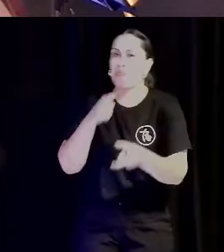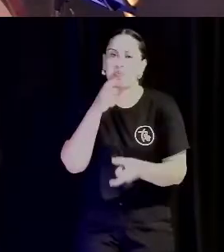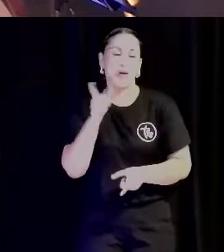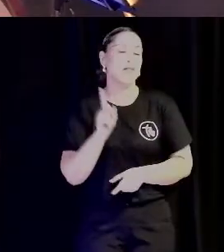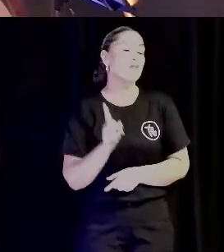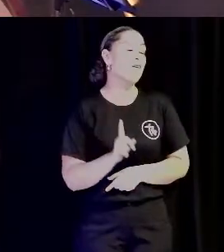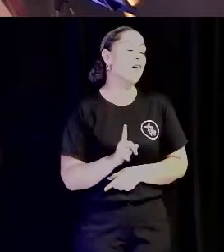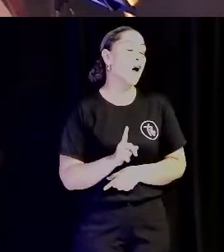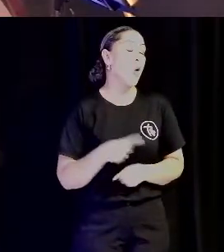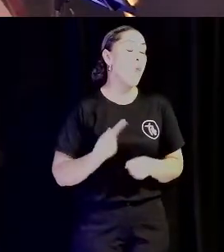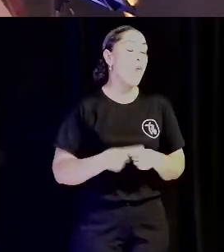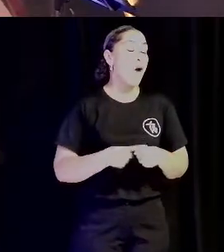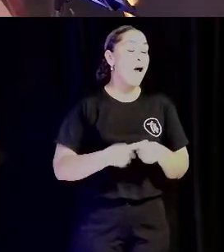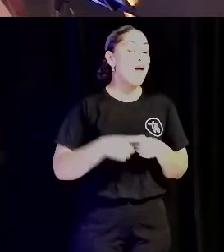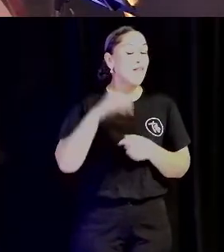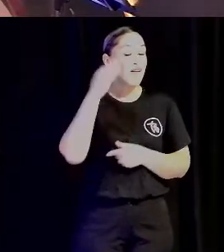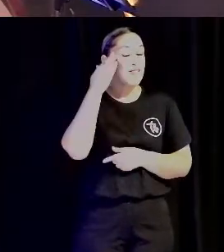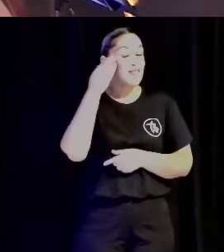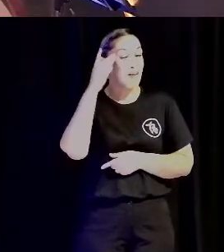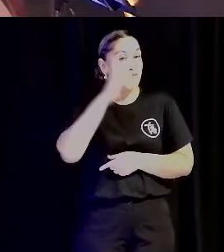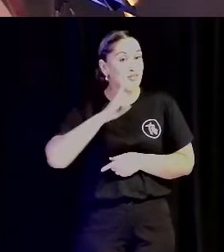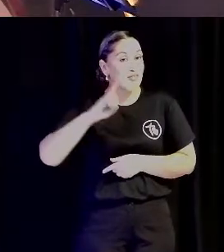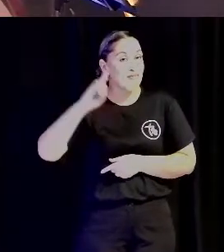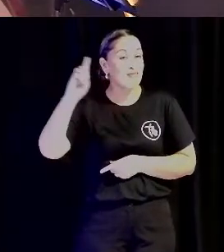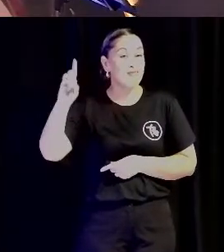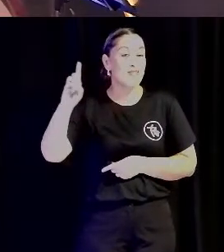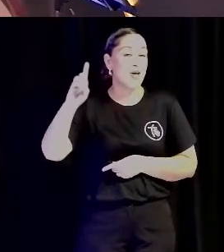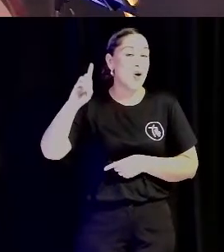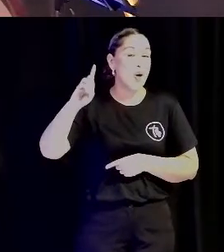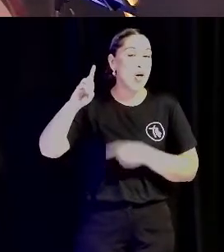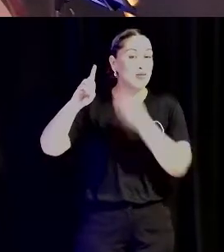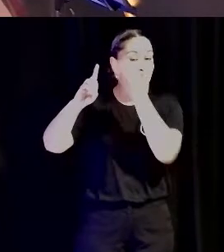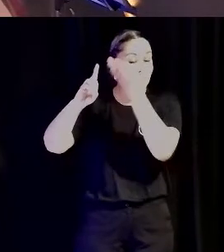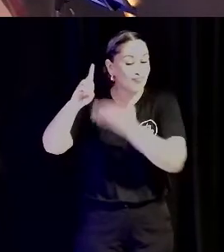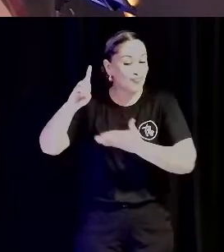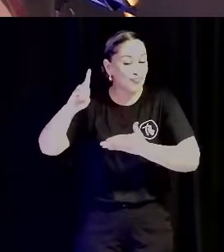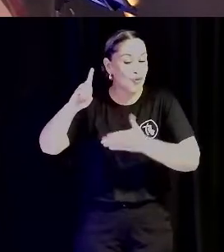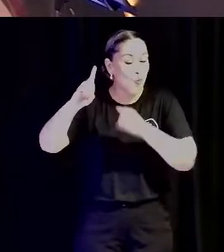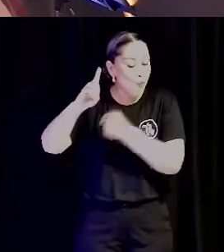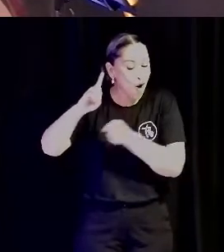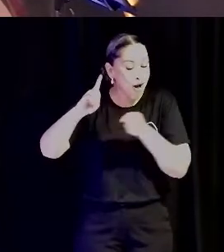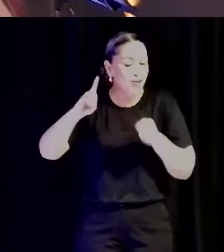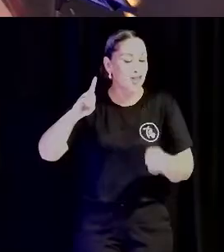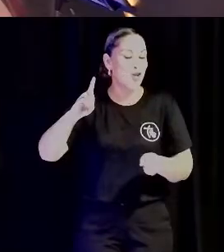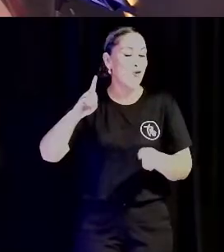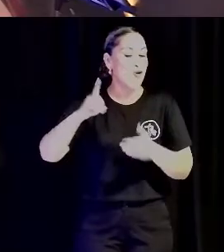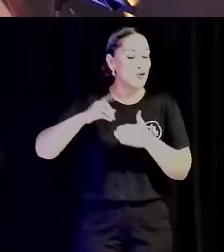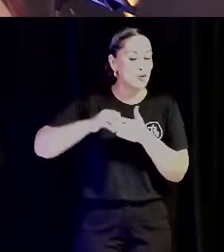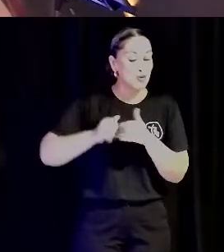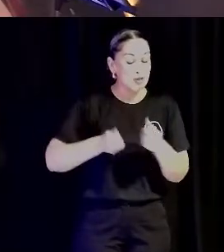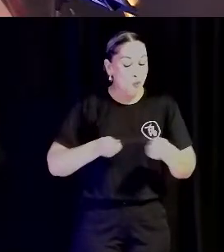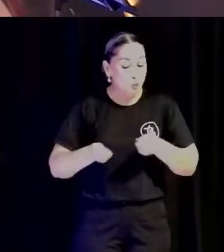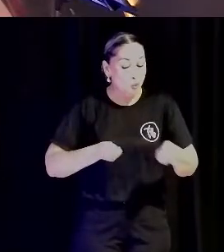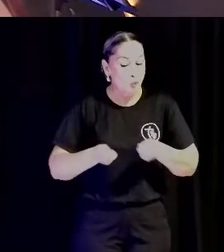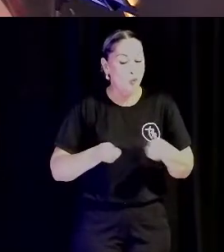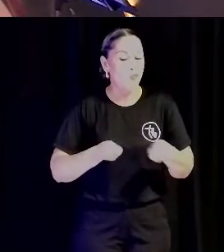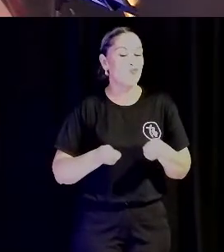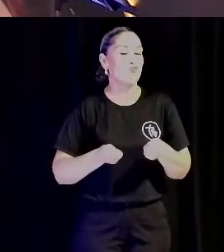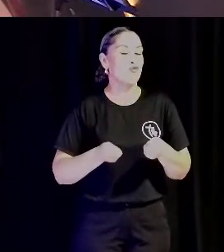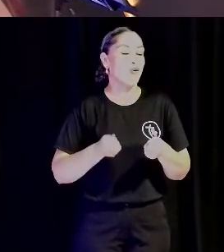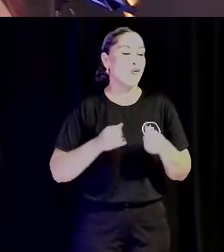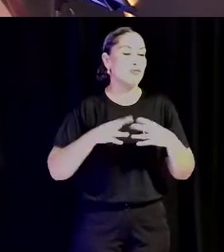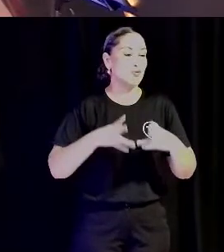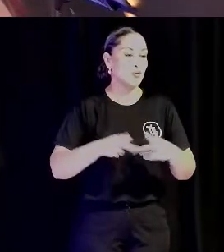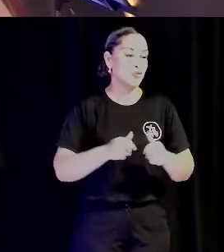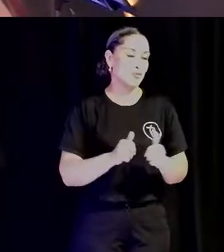Porque sabem que Deus, o seu Deus, o Todo-Poderoso Deus, está no controle. Ah,